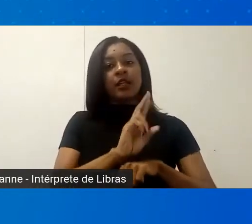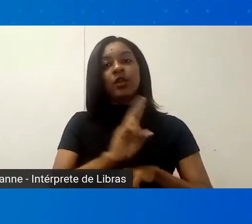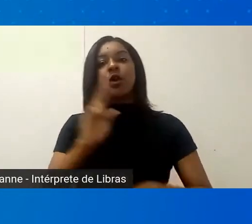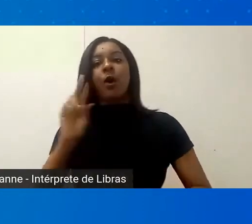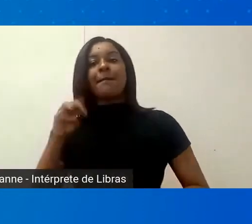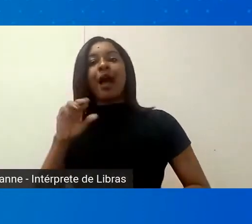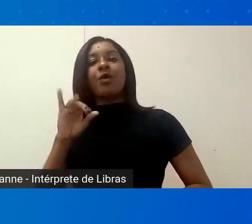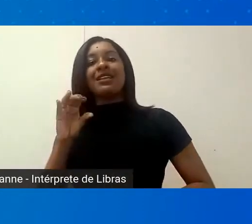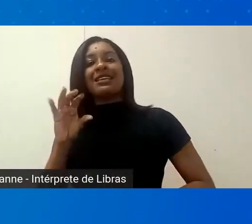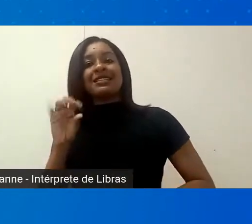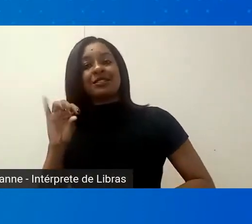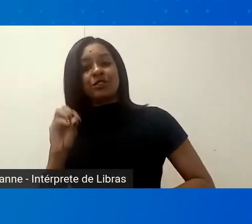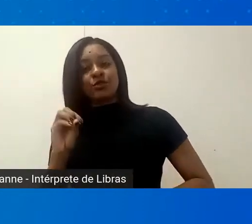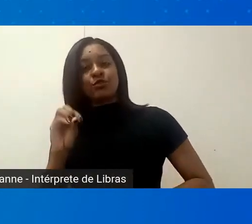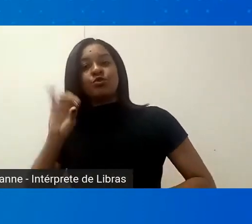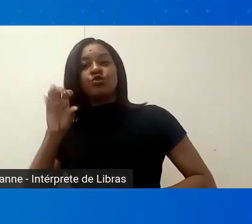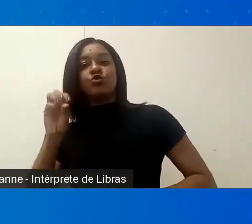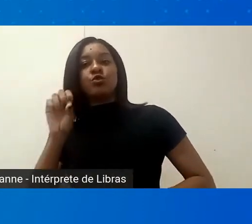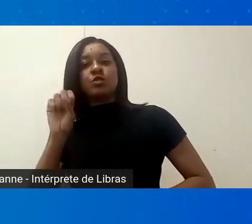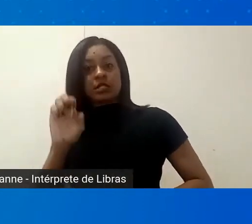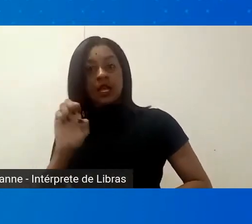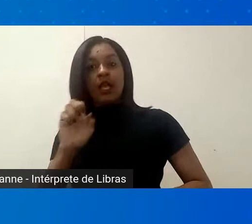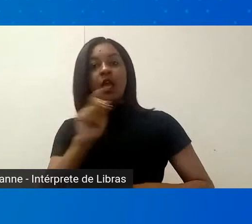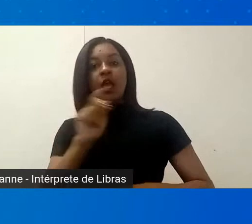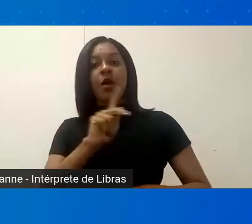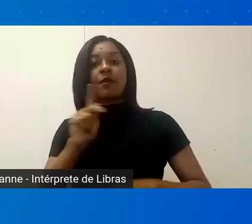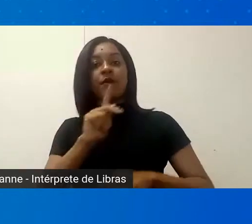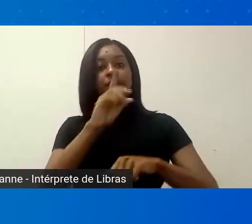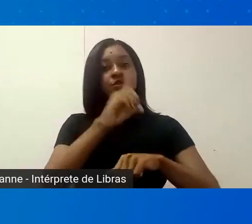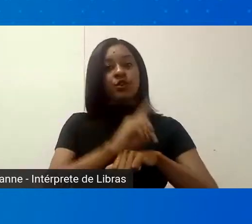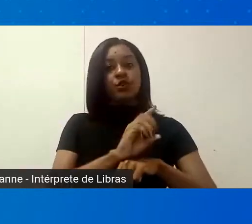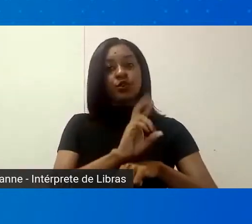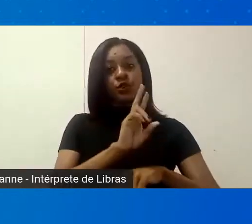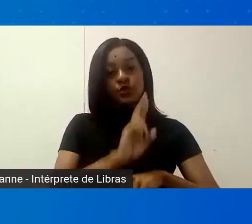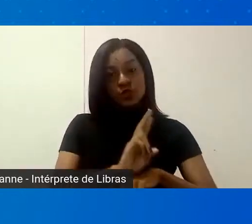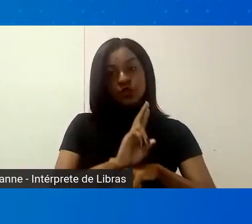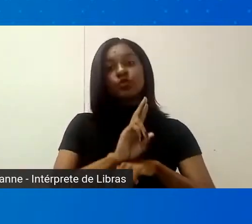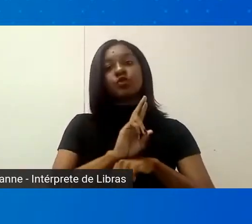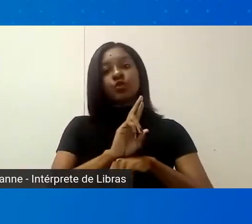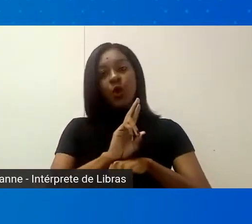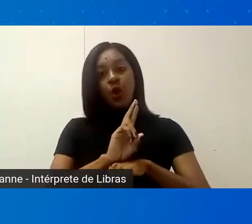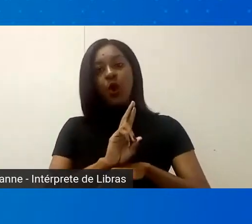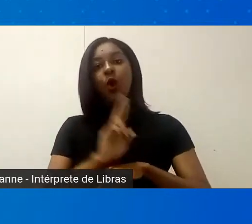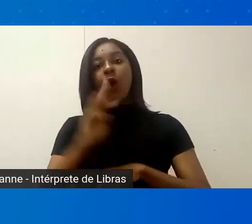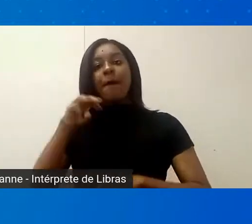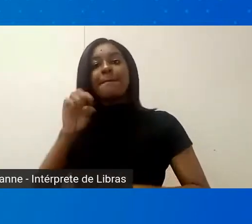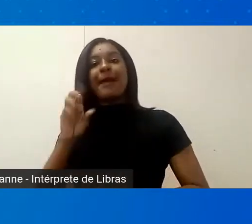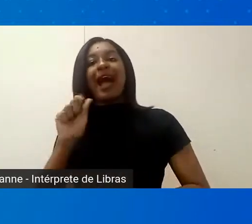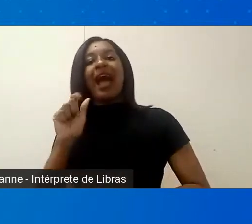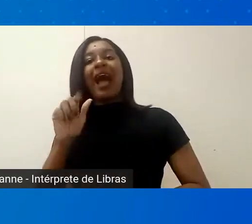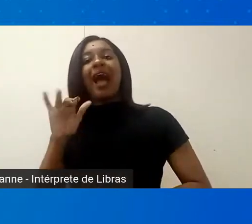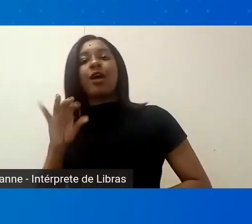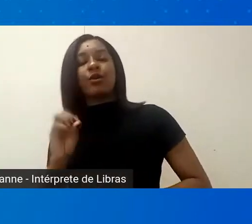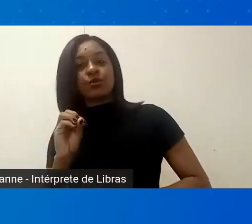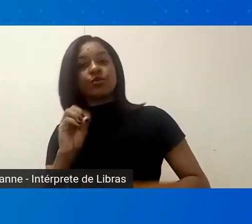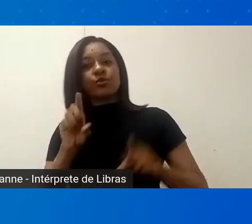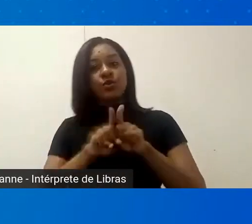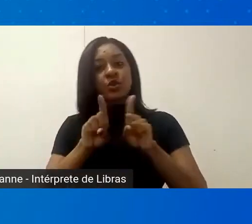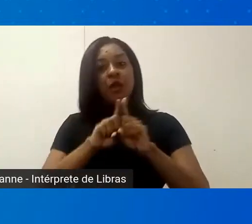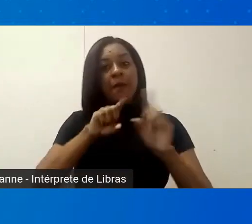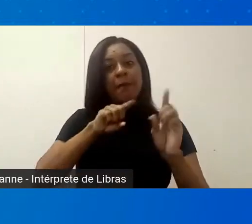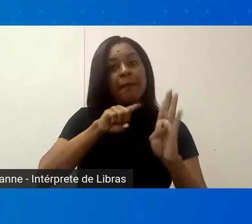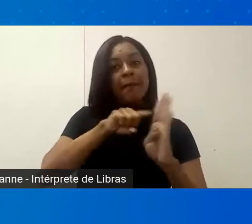o professor Doutor Marco Antônio de Almeida é bacharel em ciências sociais e mestre em sociologia pela